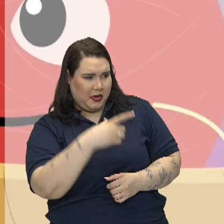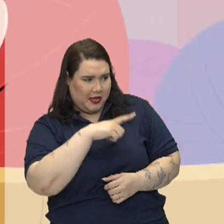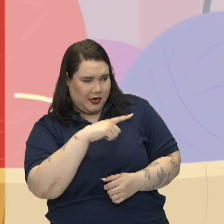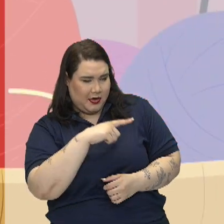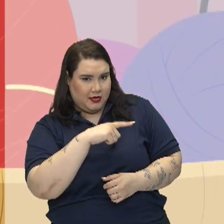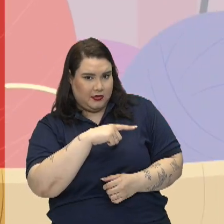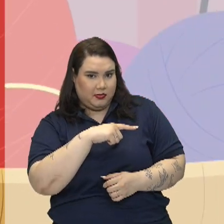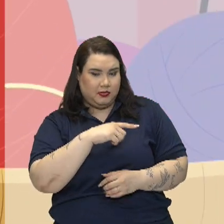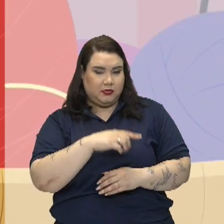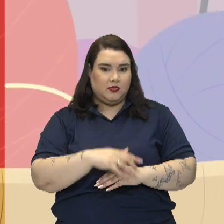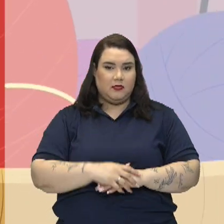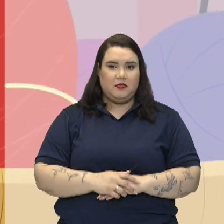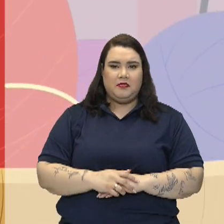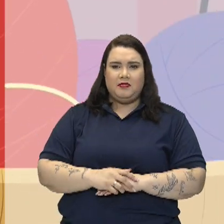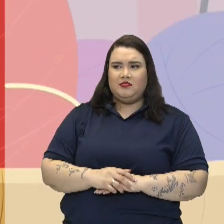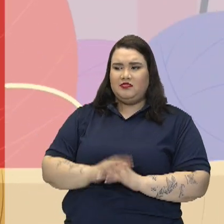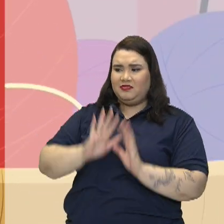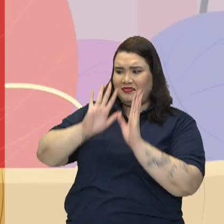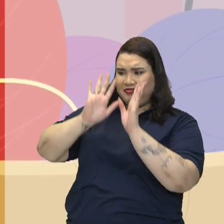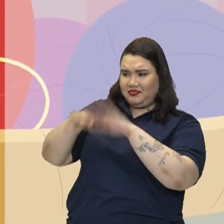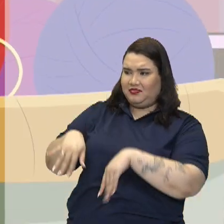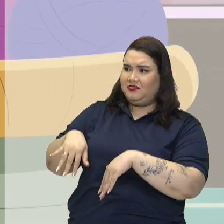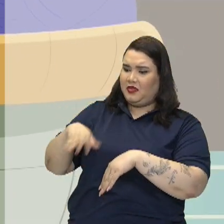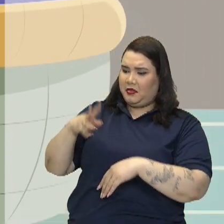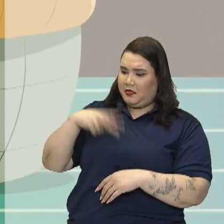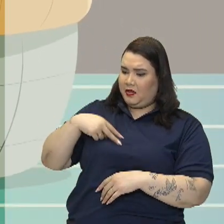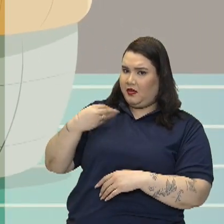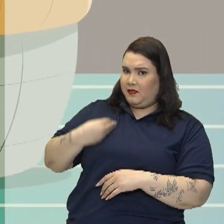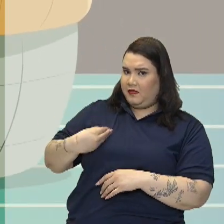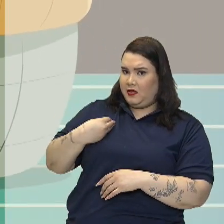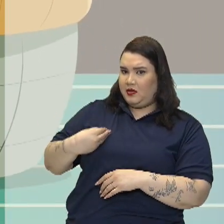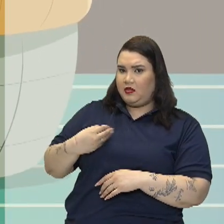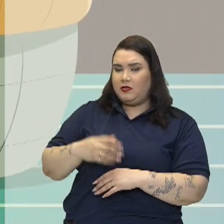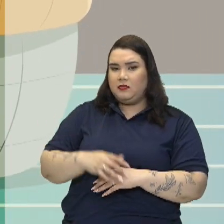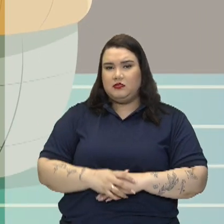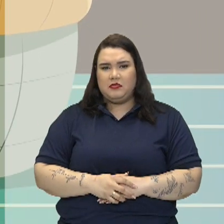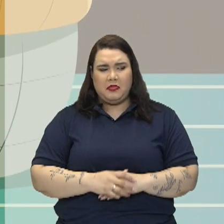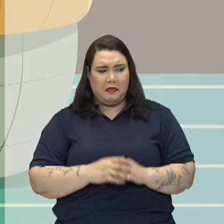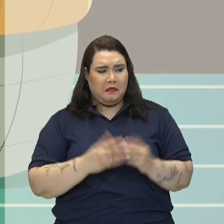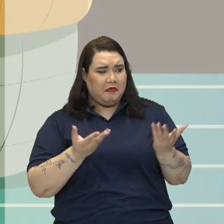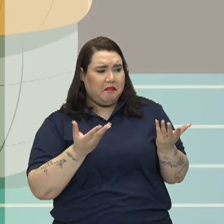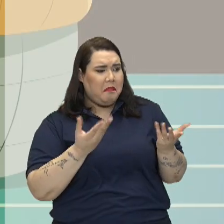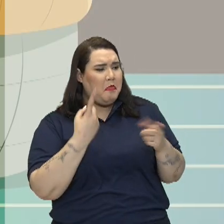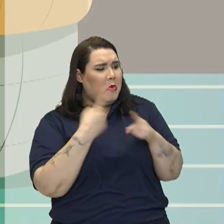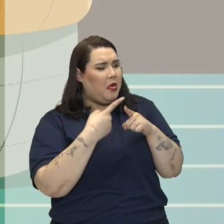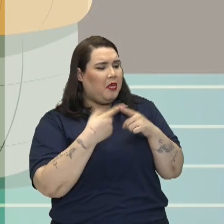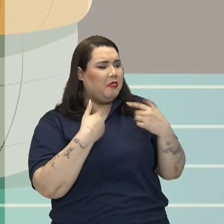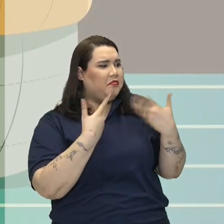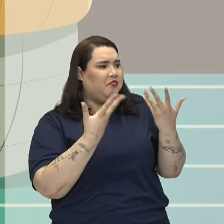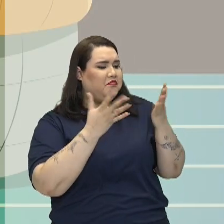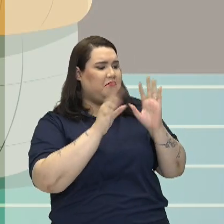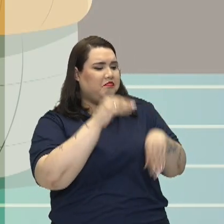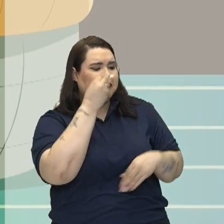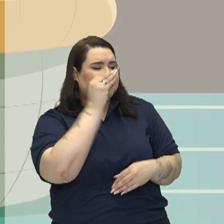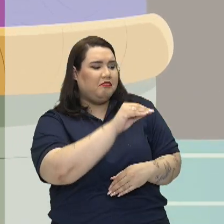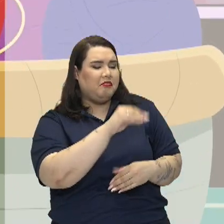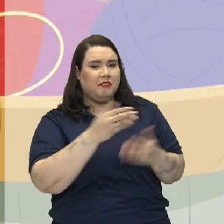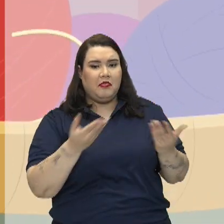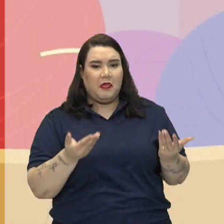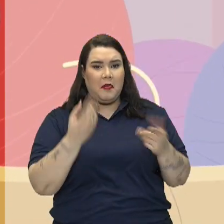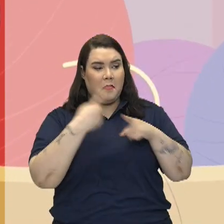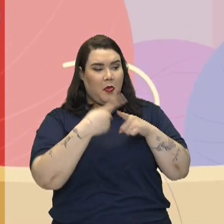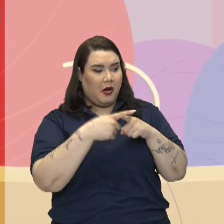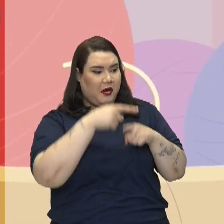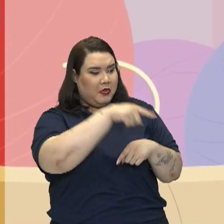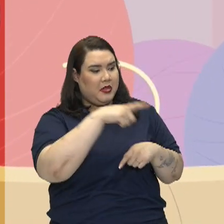mundo? Deixe-me, senhora. Que a deixe? A deixe por quê? Porque lhe digo que está